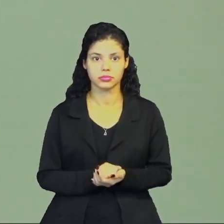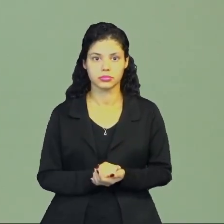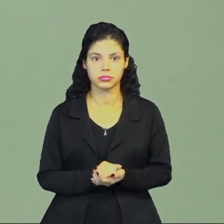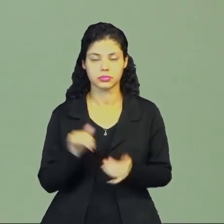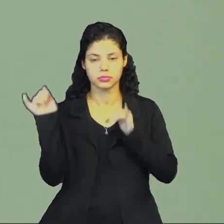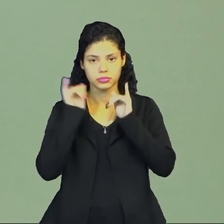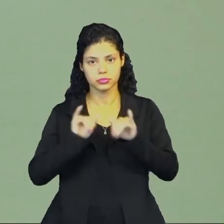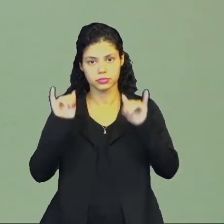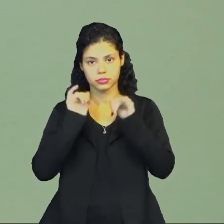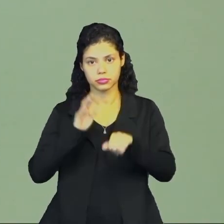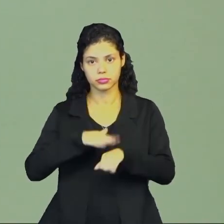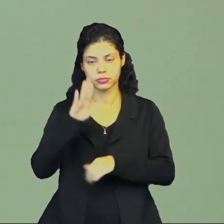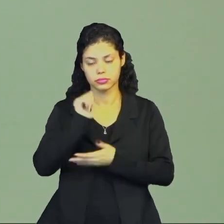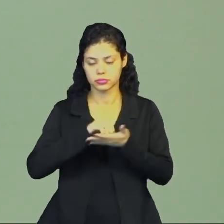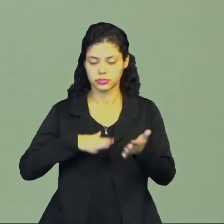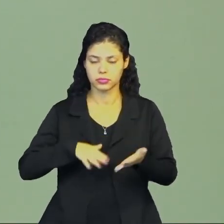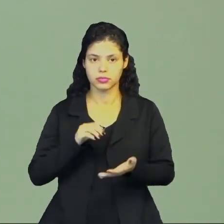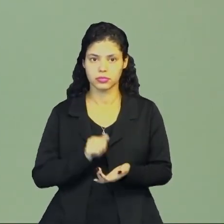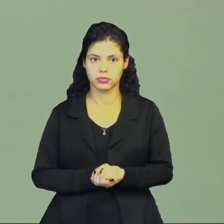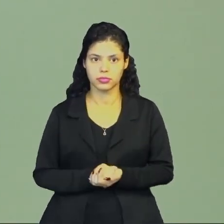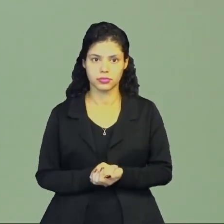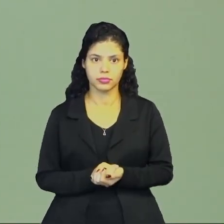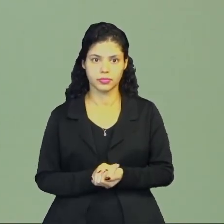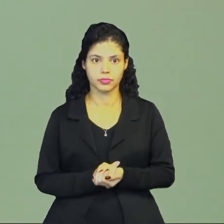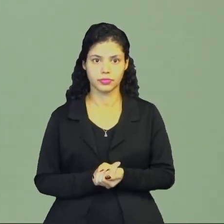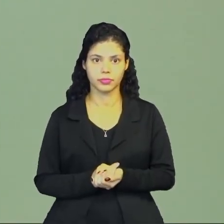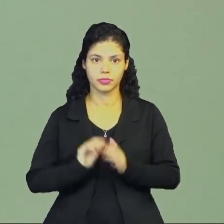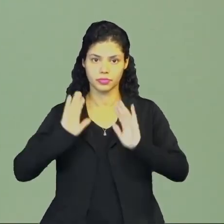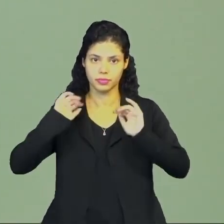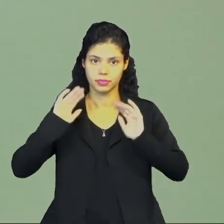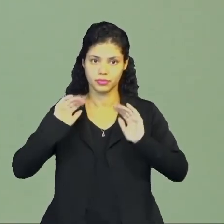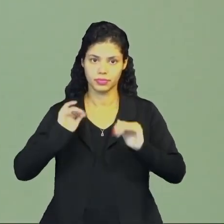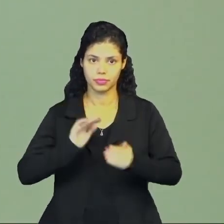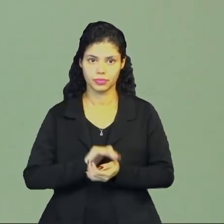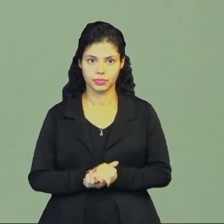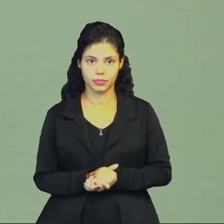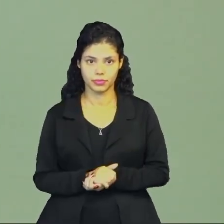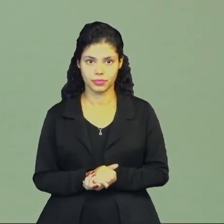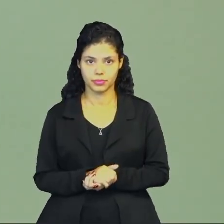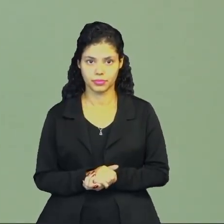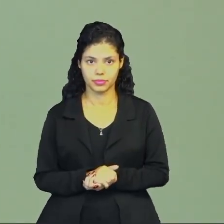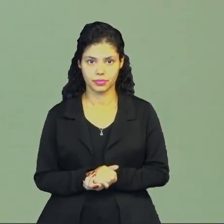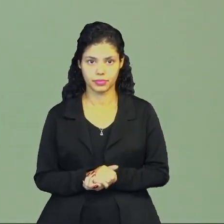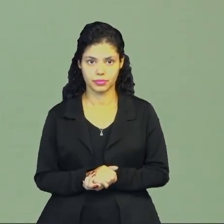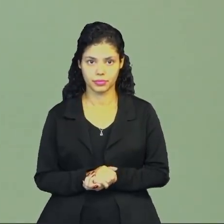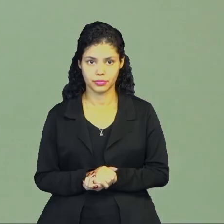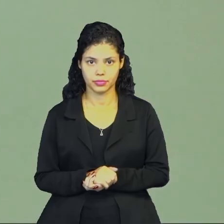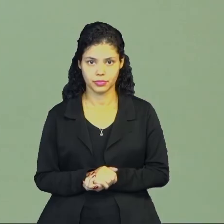mais informações, mais atividades, ok? Bye bye, see you next class.